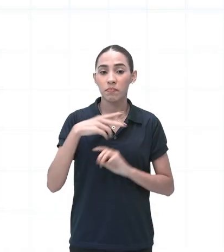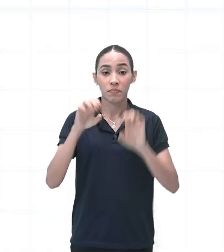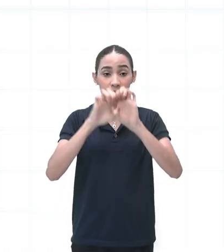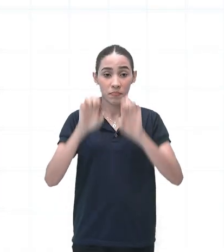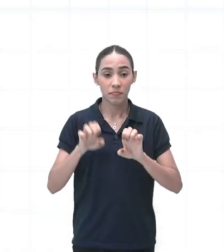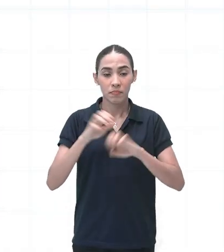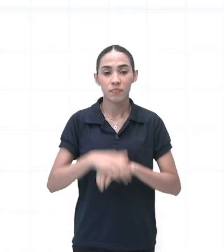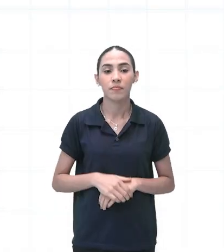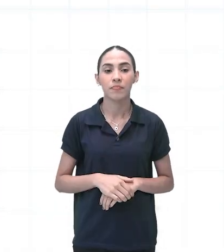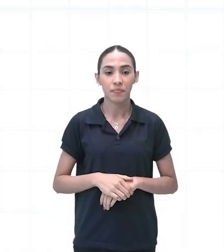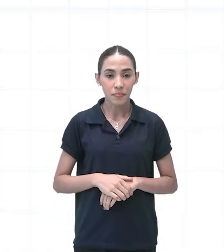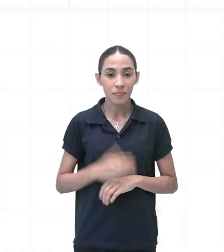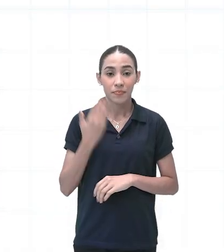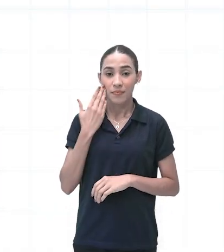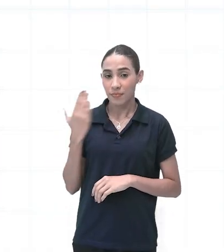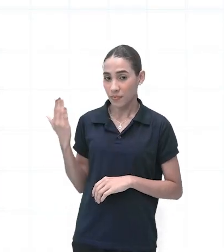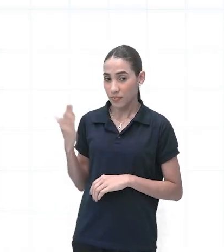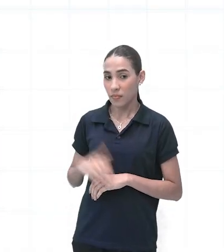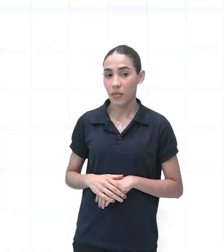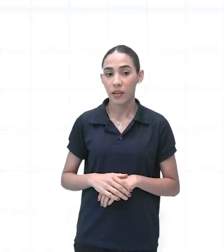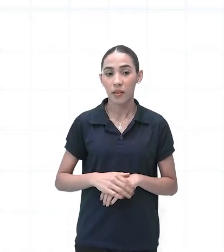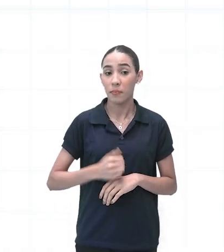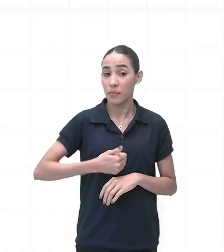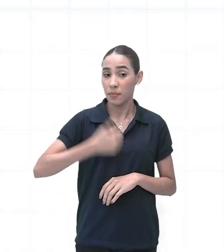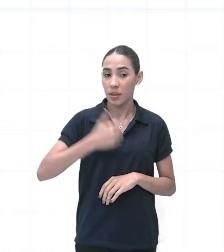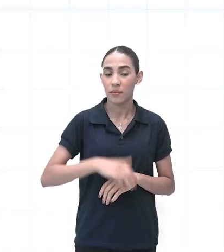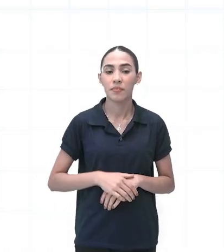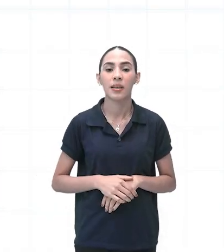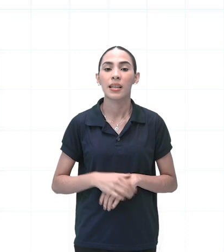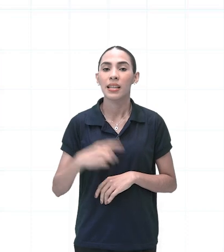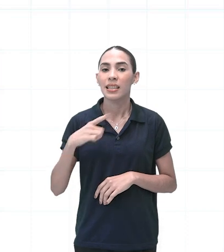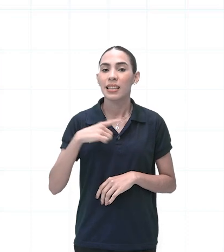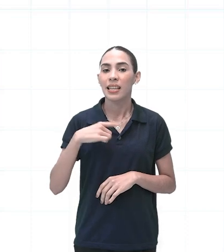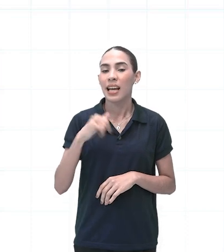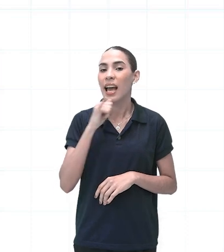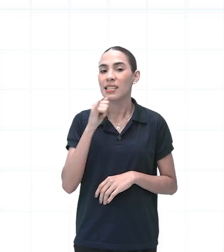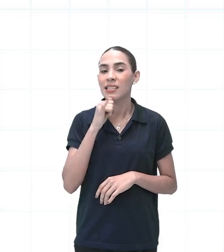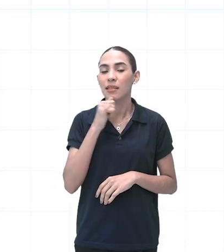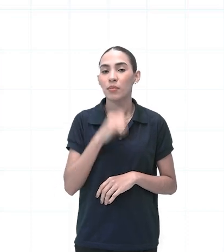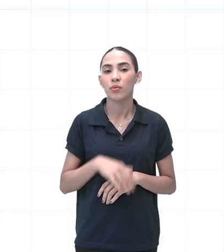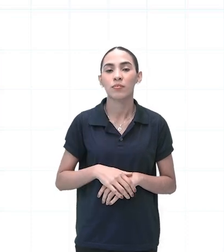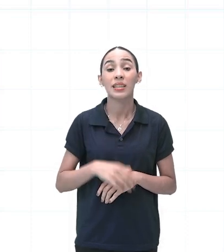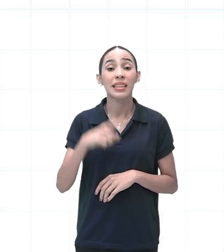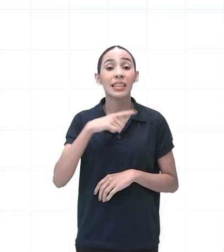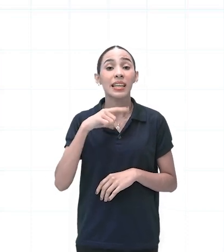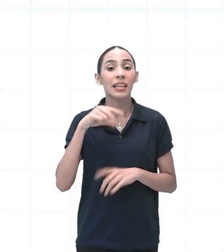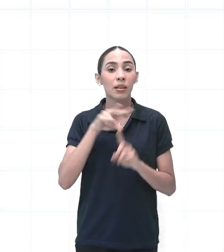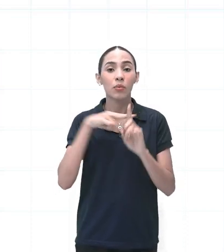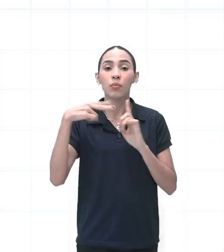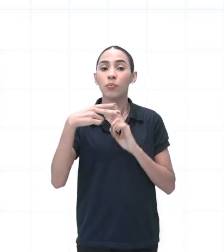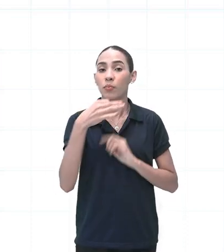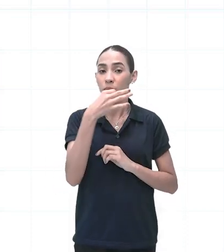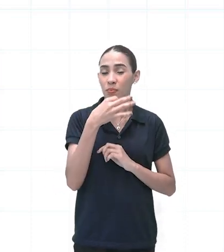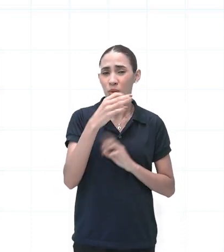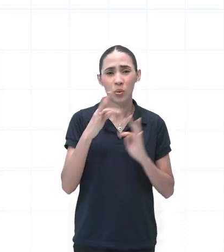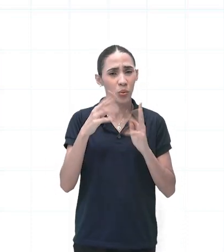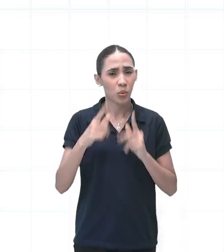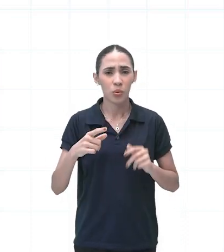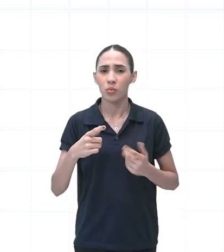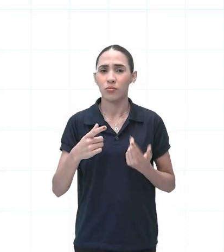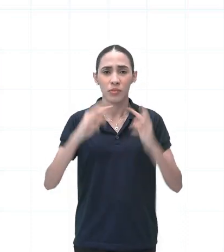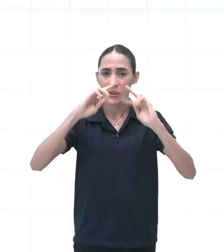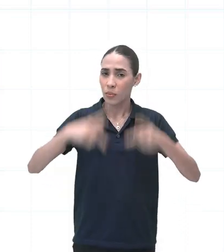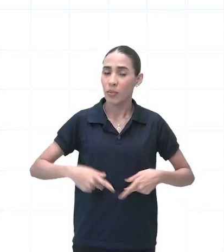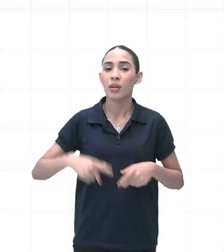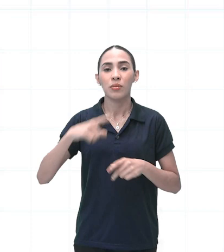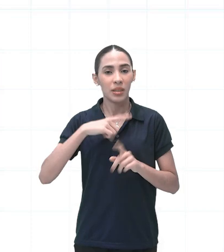isso, colocando aí para vocês. Primeiro movimento, você tem que adotar um ponto de vista. Todo ser humano possui um ponto de vista